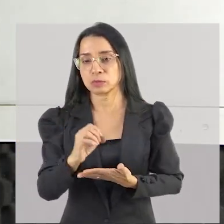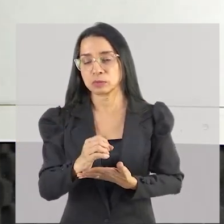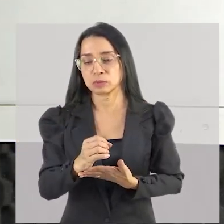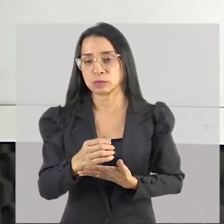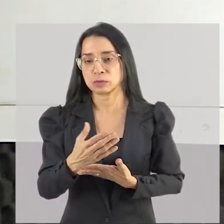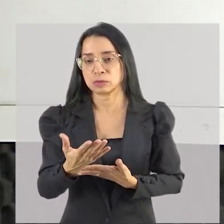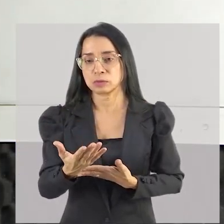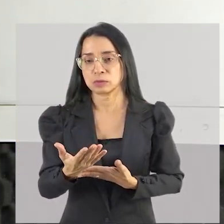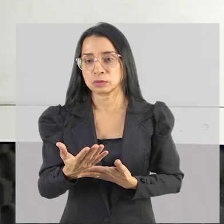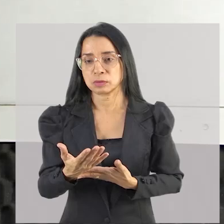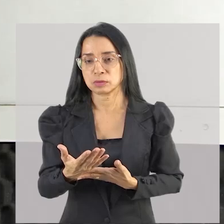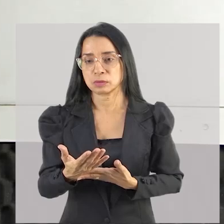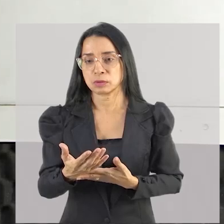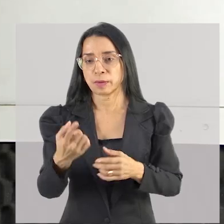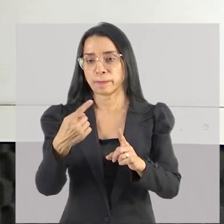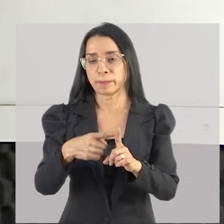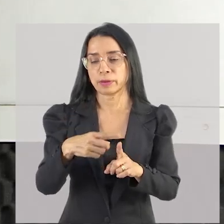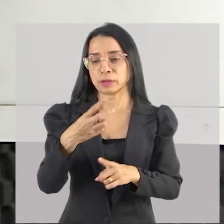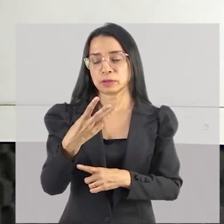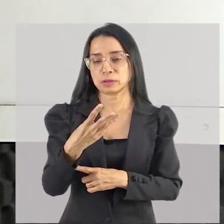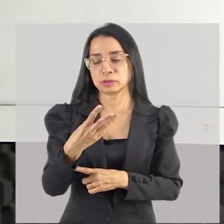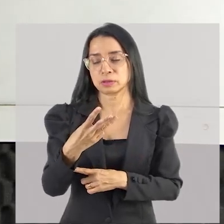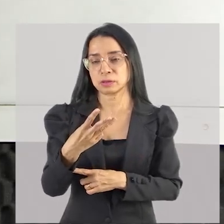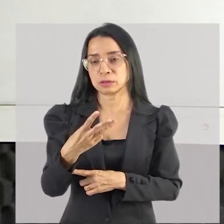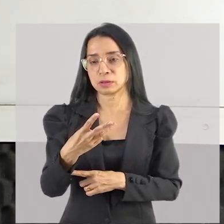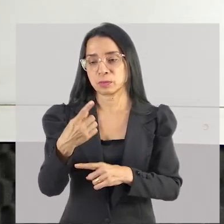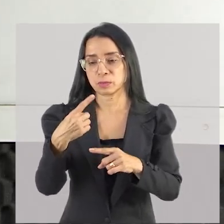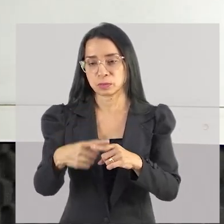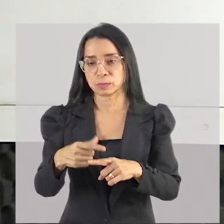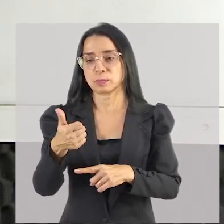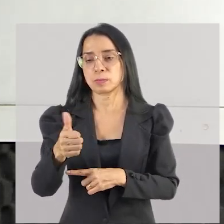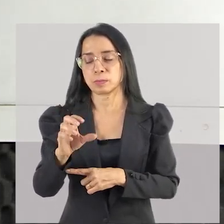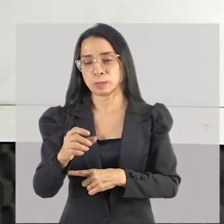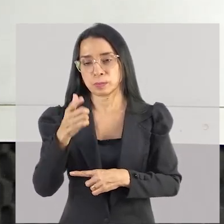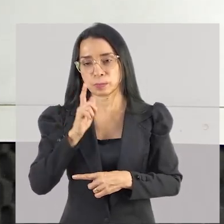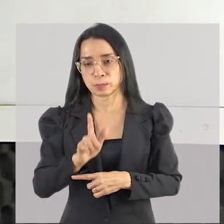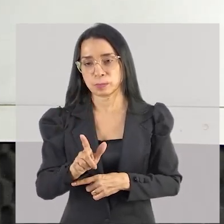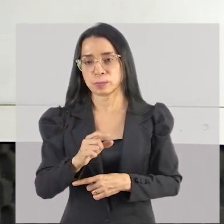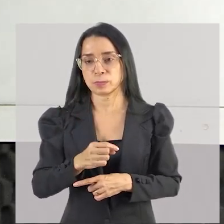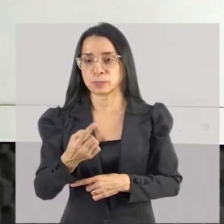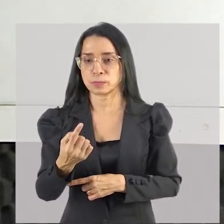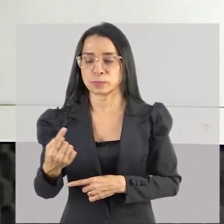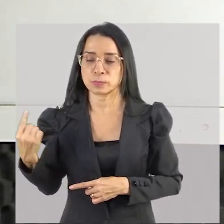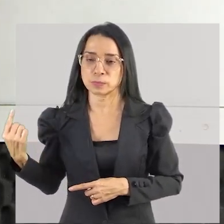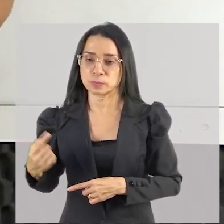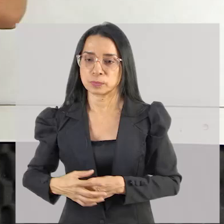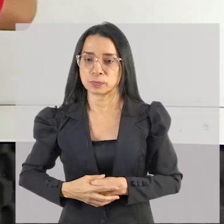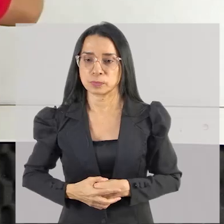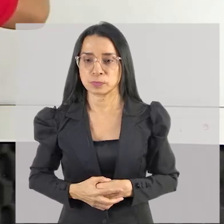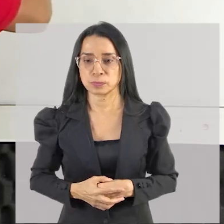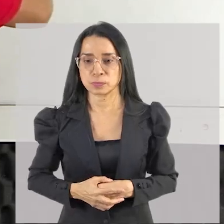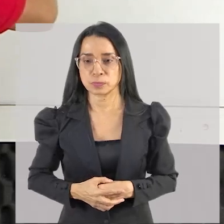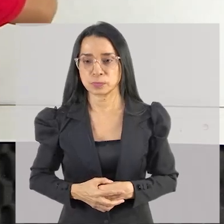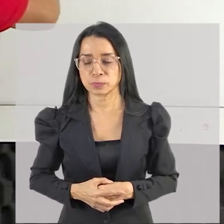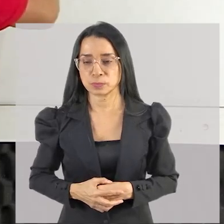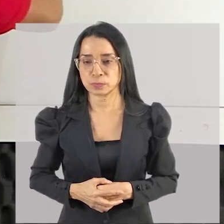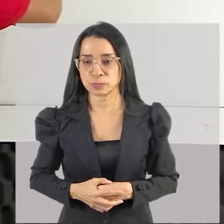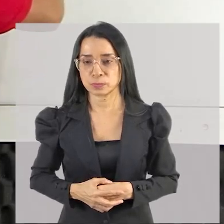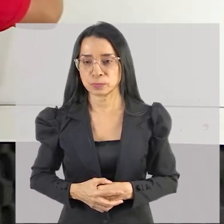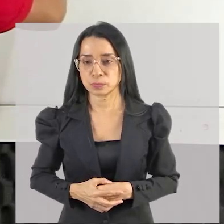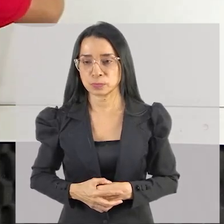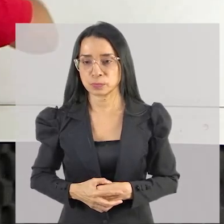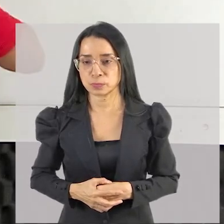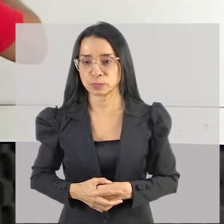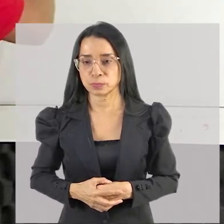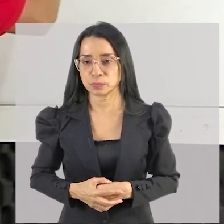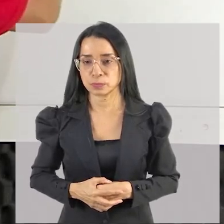Então, o que eu faço? Passou mais 3 dias, multiplica-se por 10 de novo. Pega-se 1000 e acrescenta-se mais um zero. Aqui